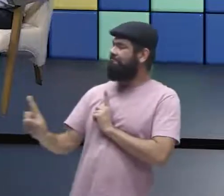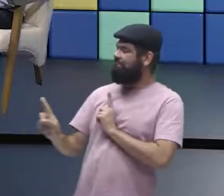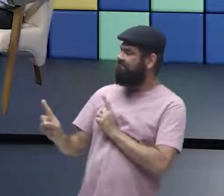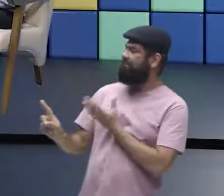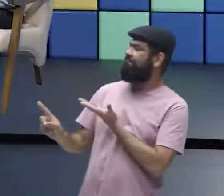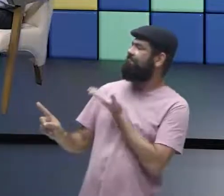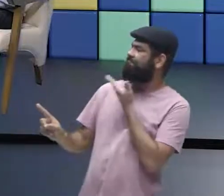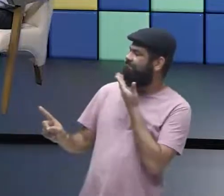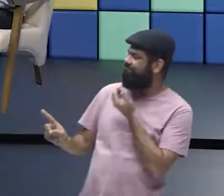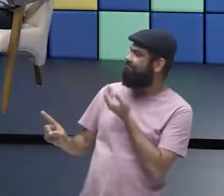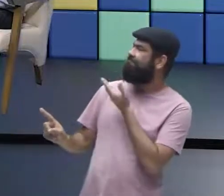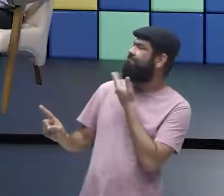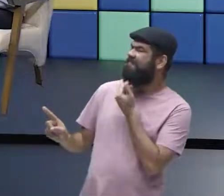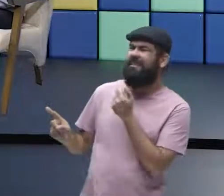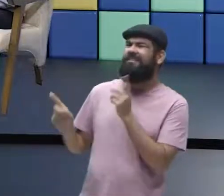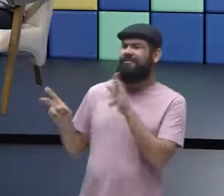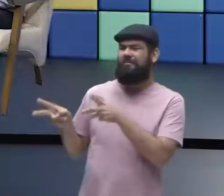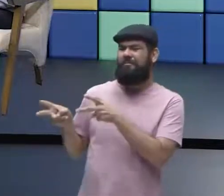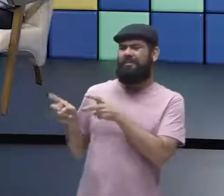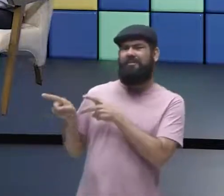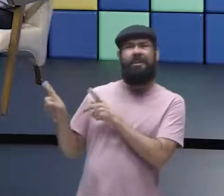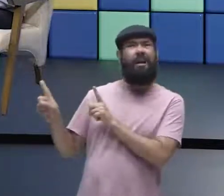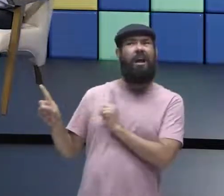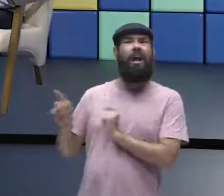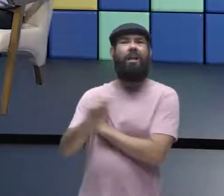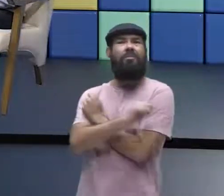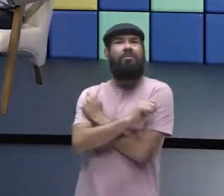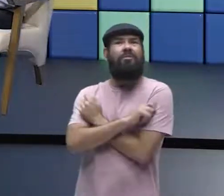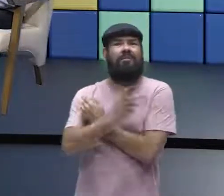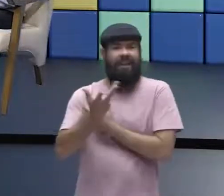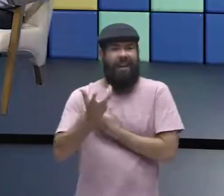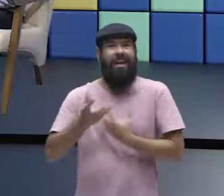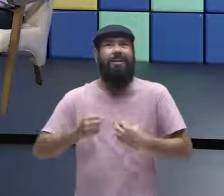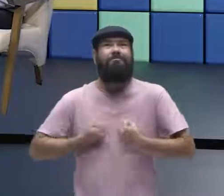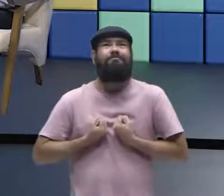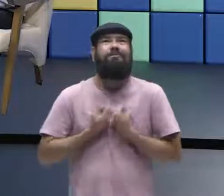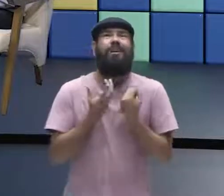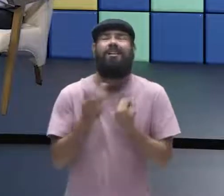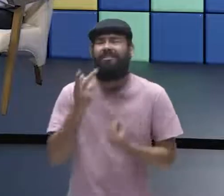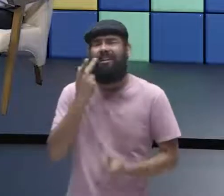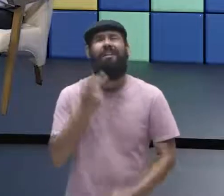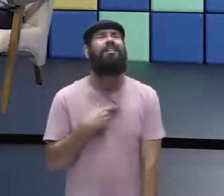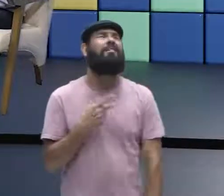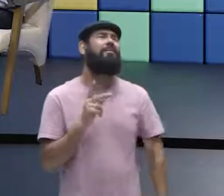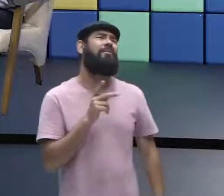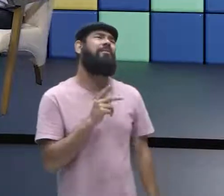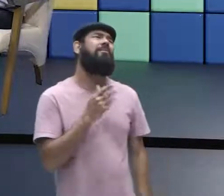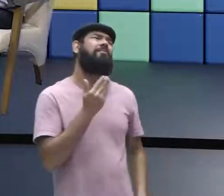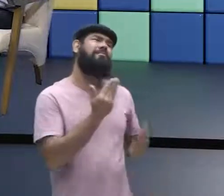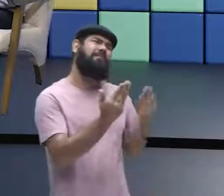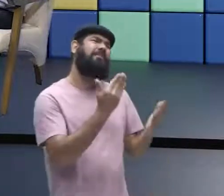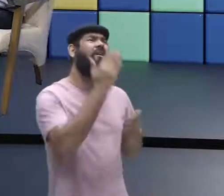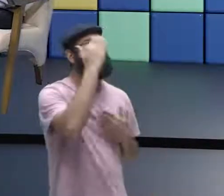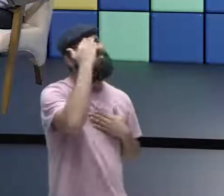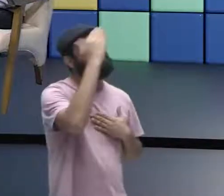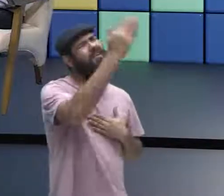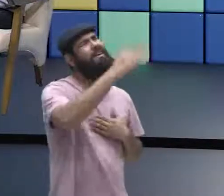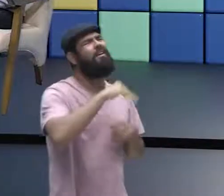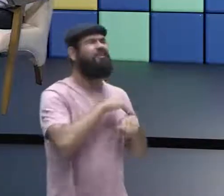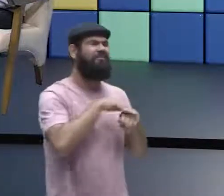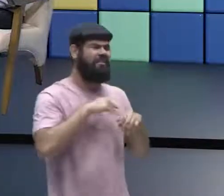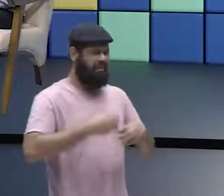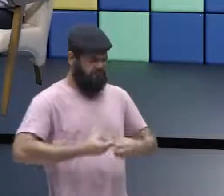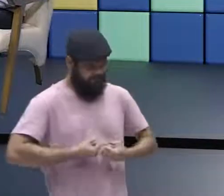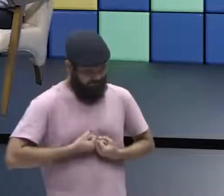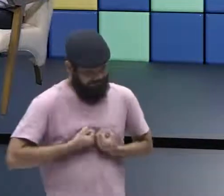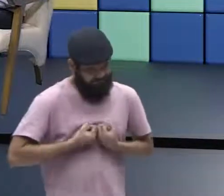que o aluno, ele só quer aquela atenção, ele só quer desabafar. E ele fala: psicóloga, foi ótimo conversar com você, eu desabafei, eu